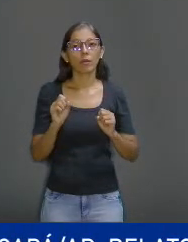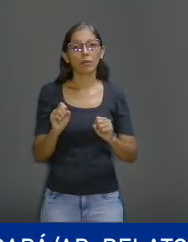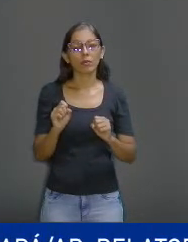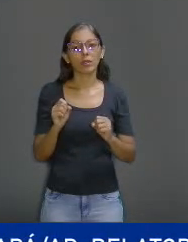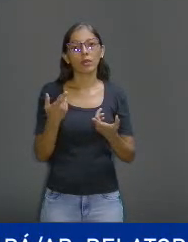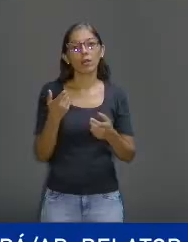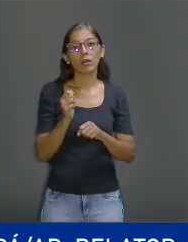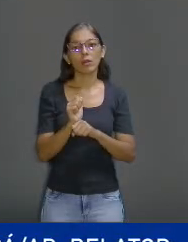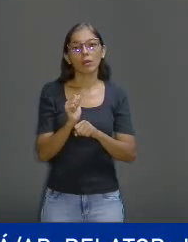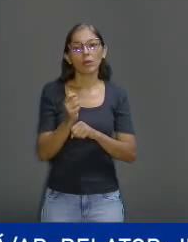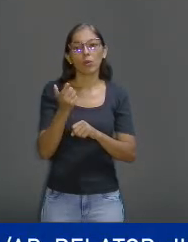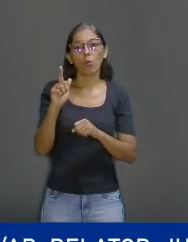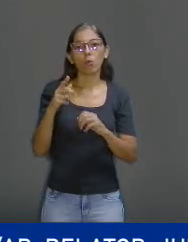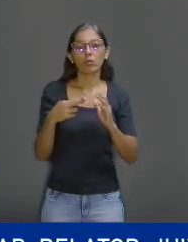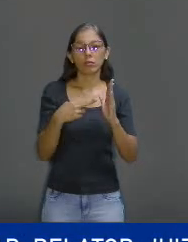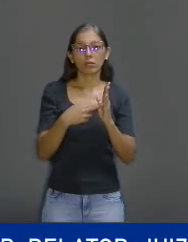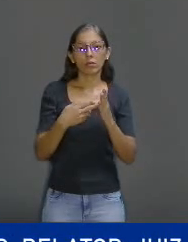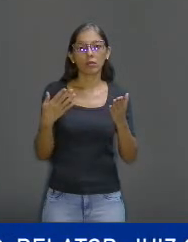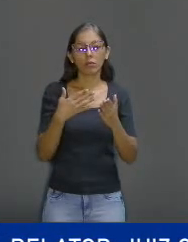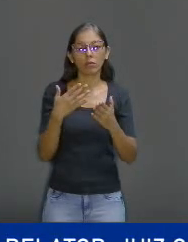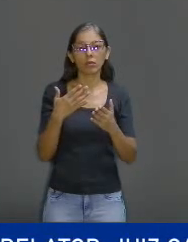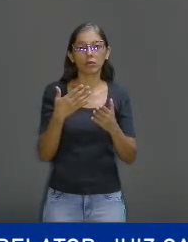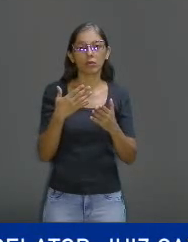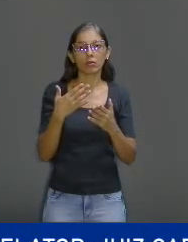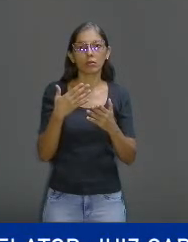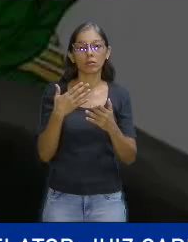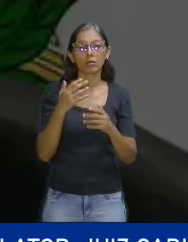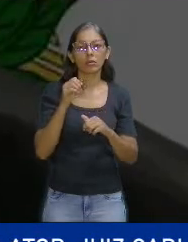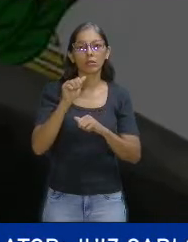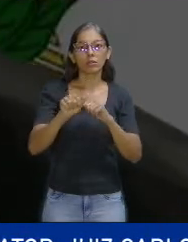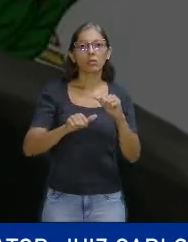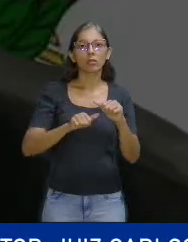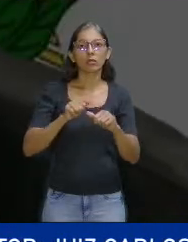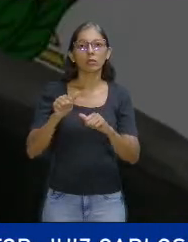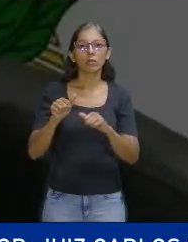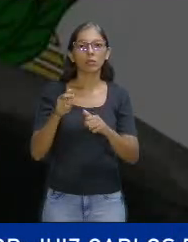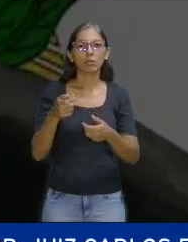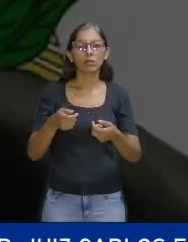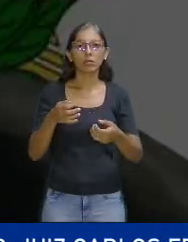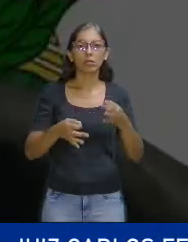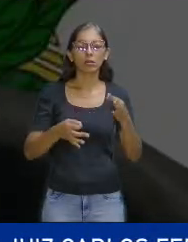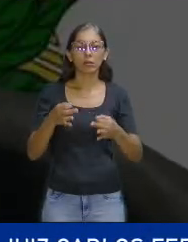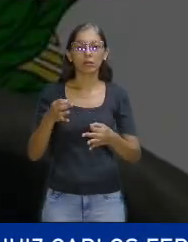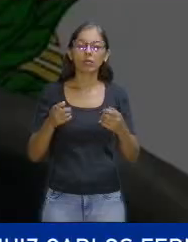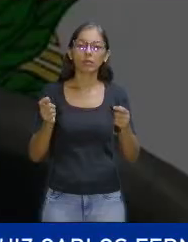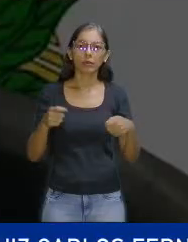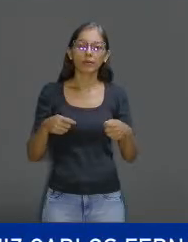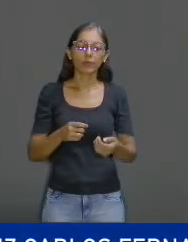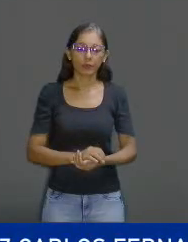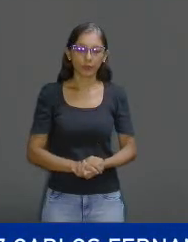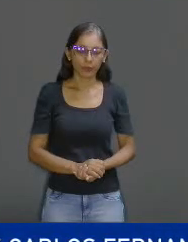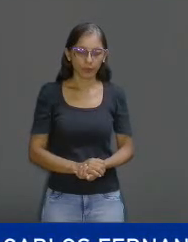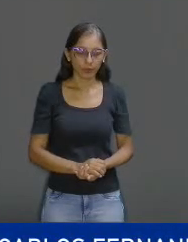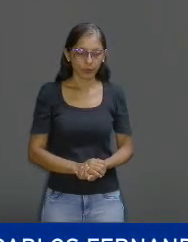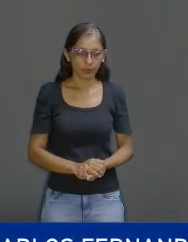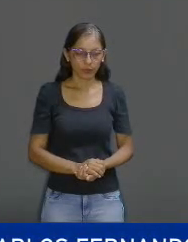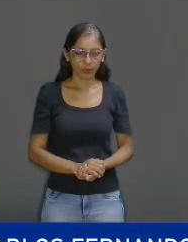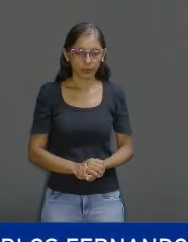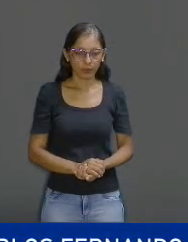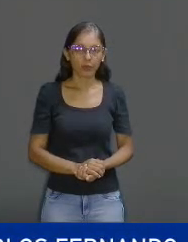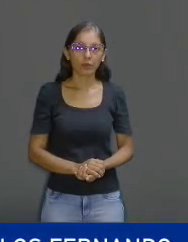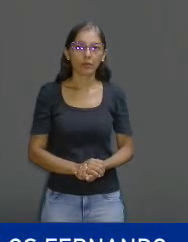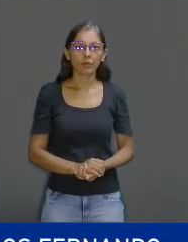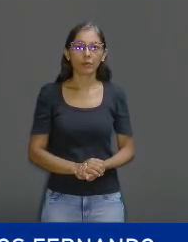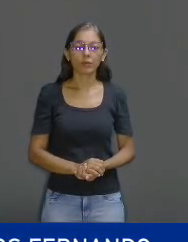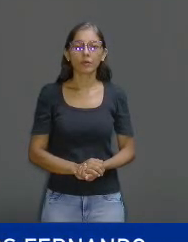desembargador passar Carmo Antônio. para o próximo. O próximo. Ele está dizendo aqui que. Ah, excelente. Então, nós faremos isso,